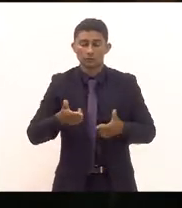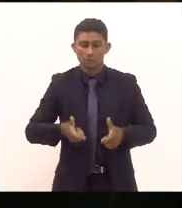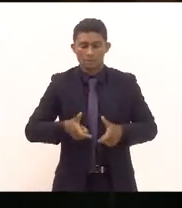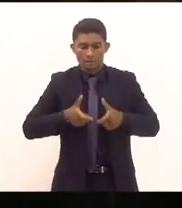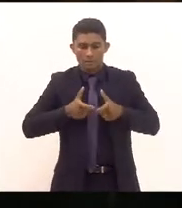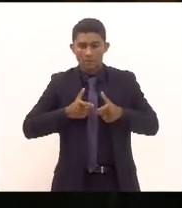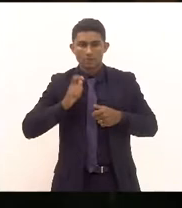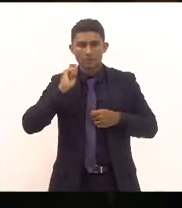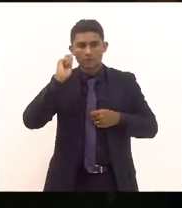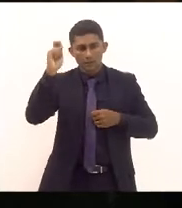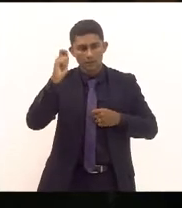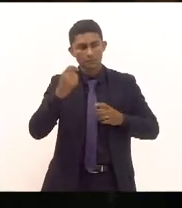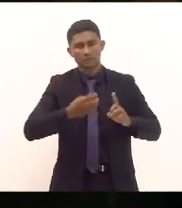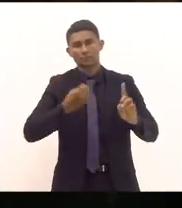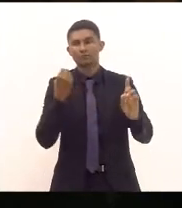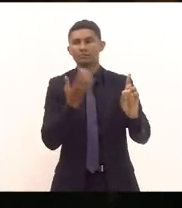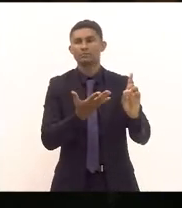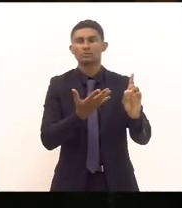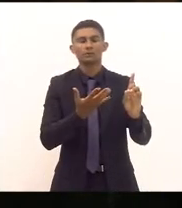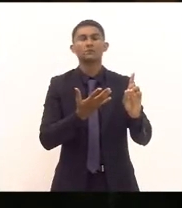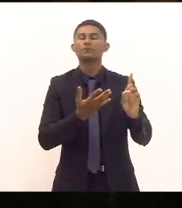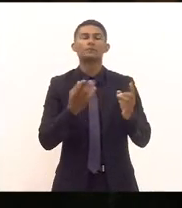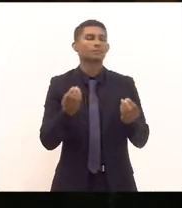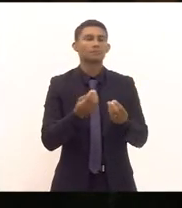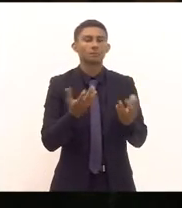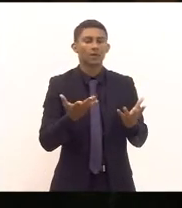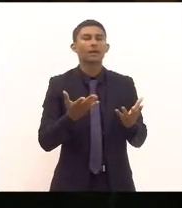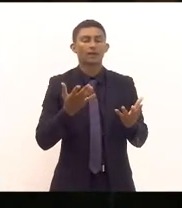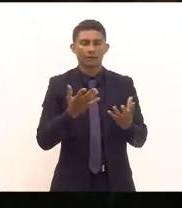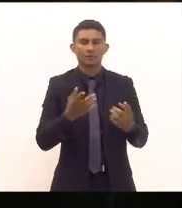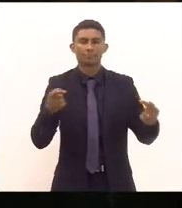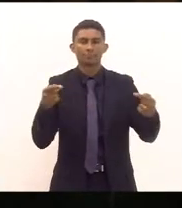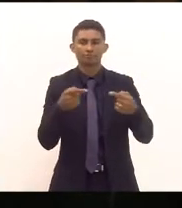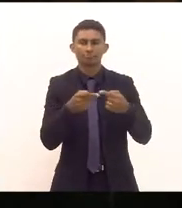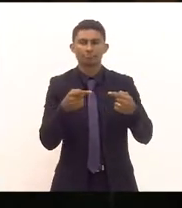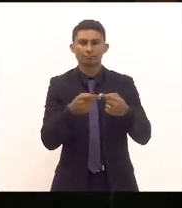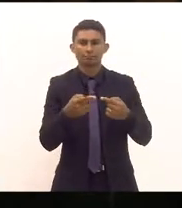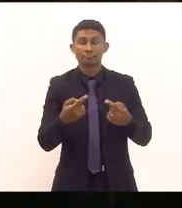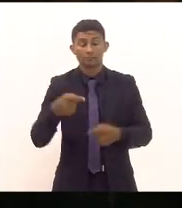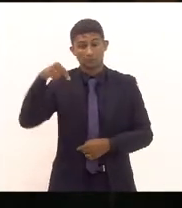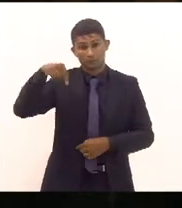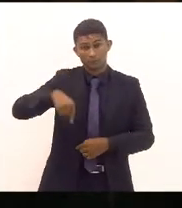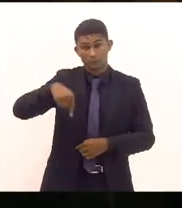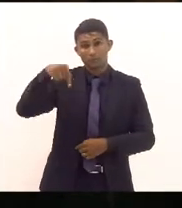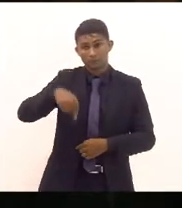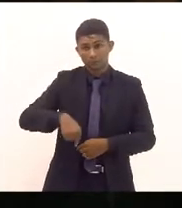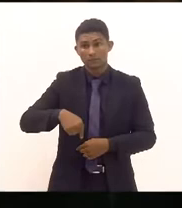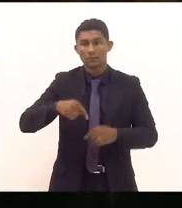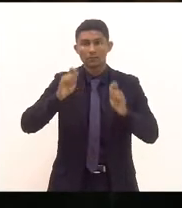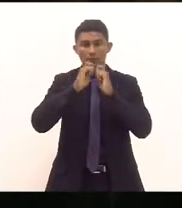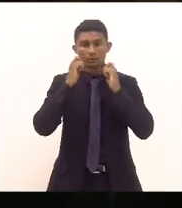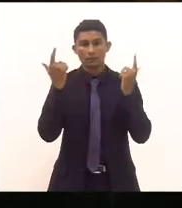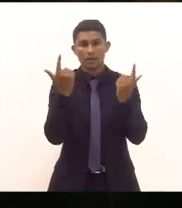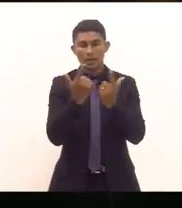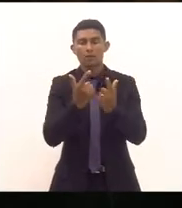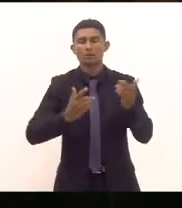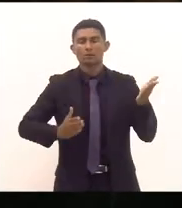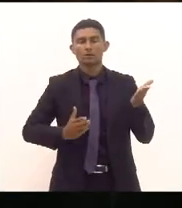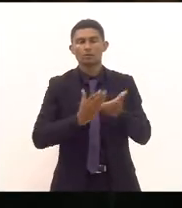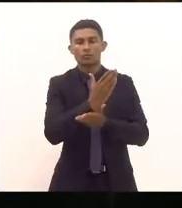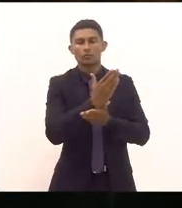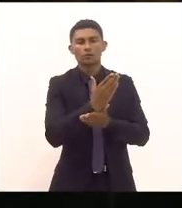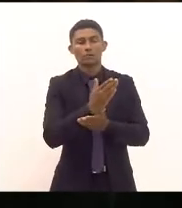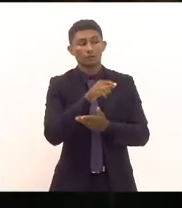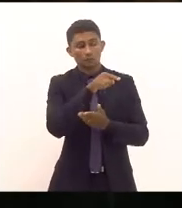hoje oferecido a você é também para afirmar isso Assembleia Legislativa aprova que você é um orgulho para